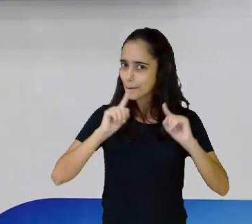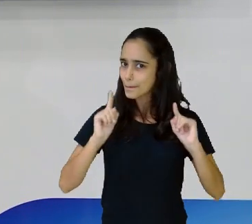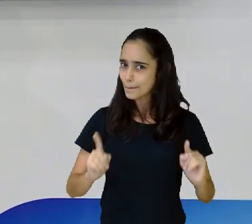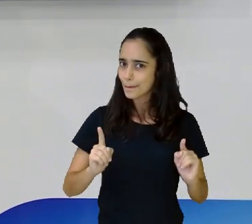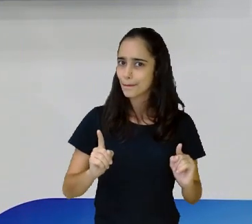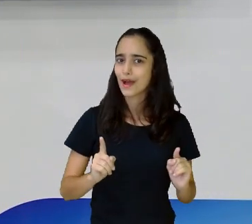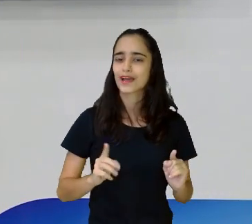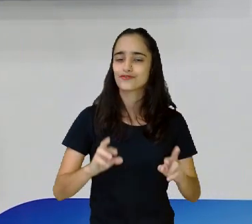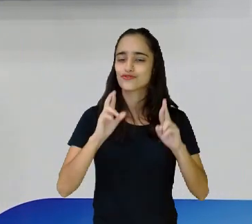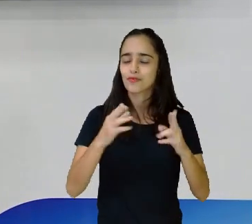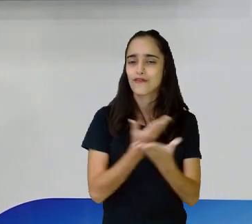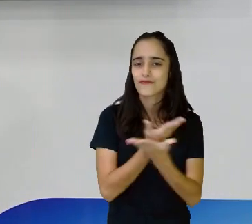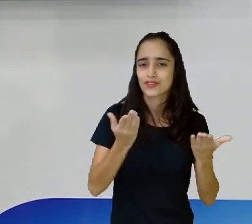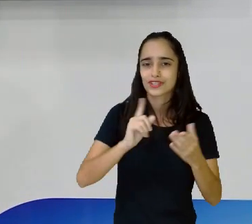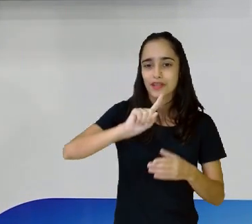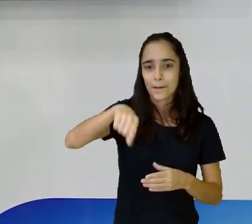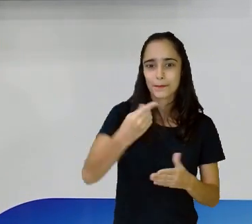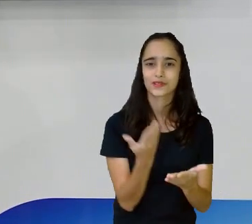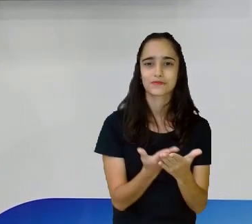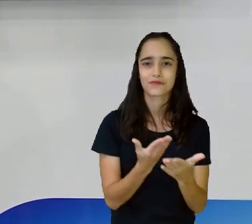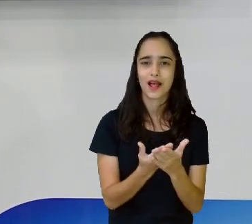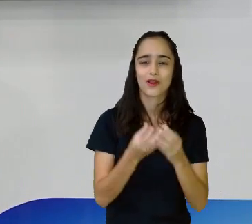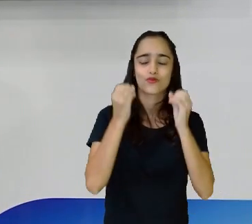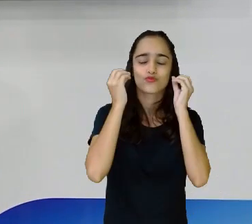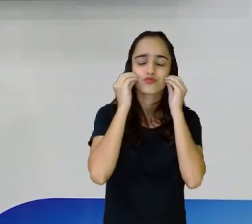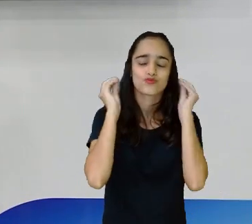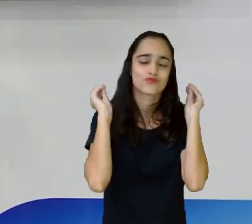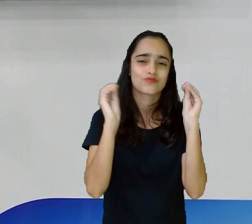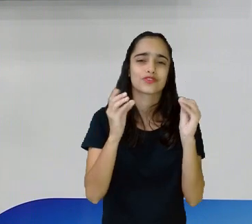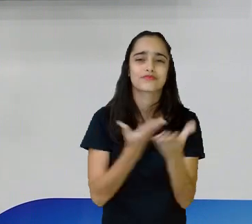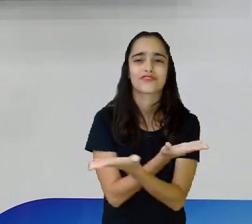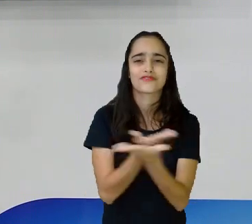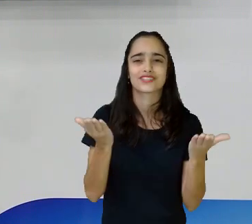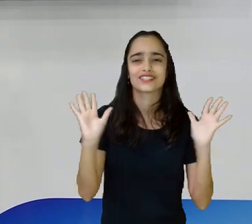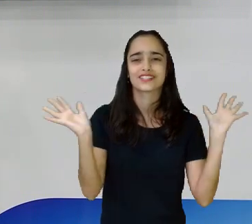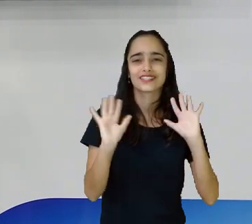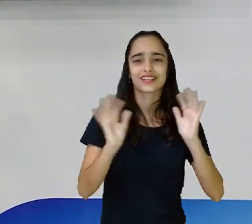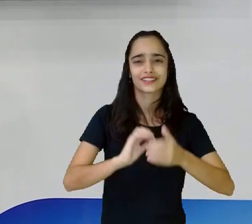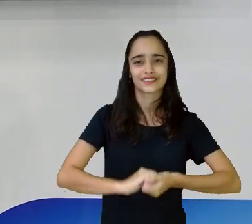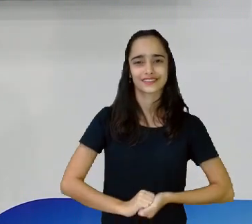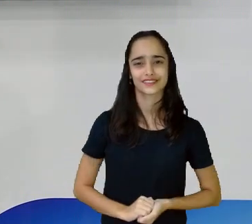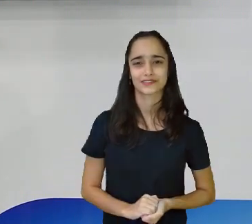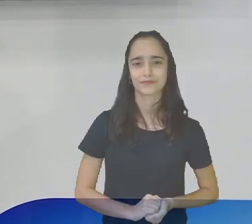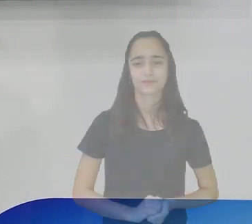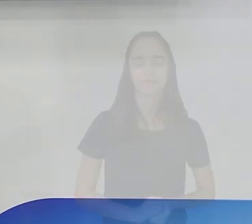eu te espero numa próxima oportunidade. Fiquem bem, fiquem em paz. Tchau, tchau.